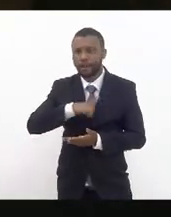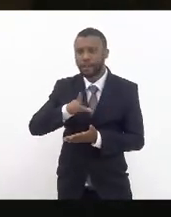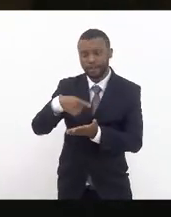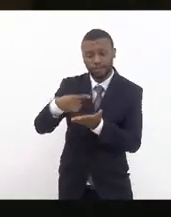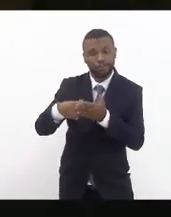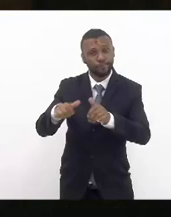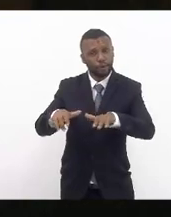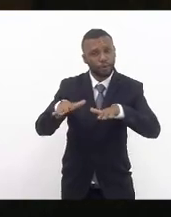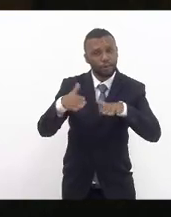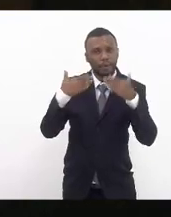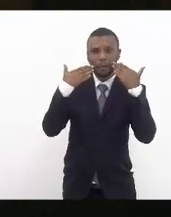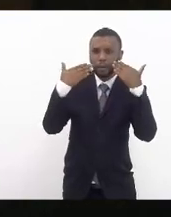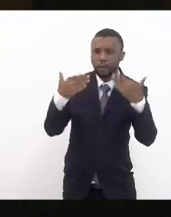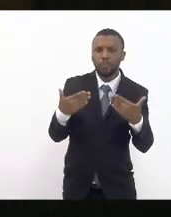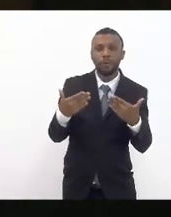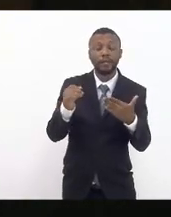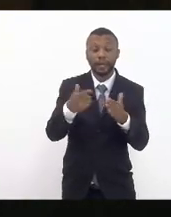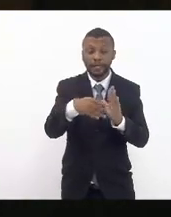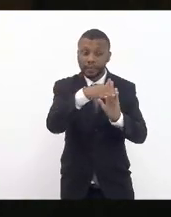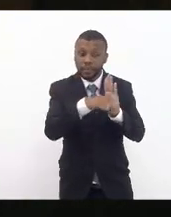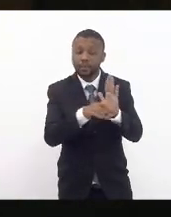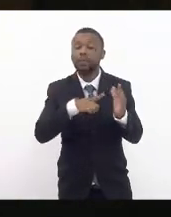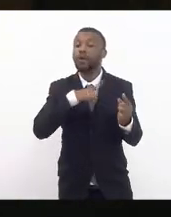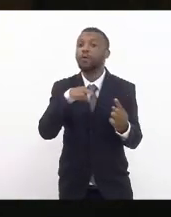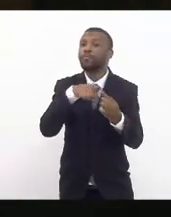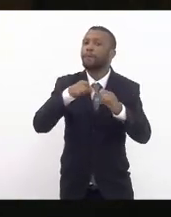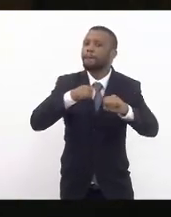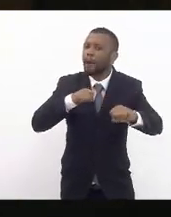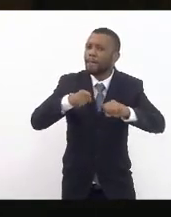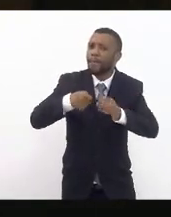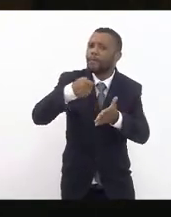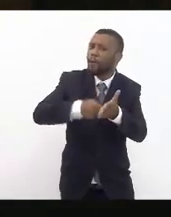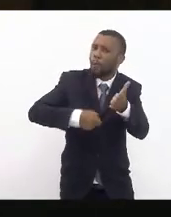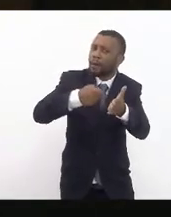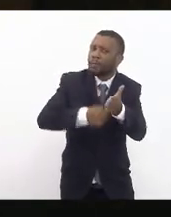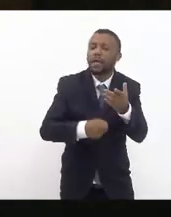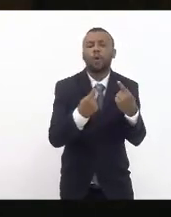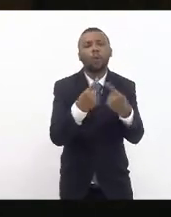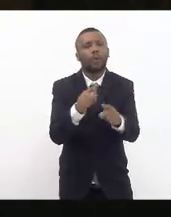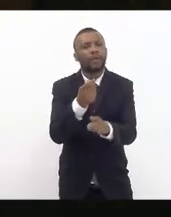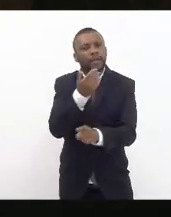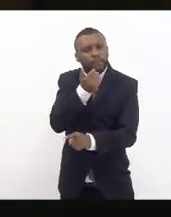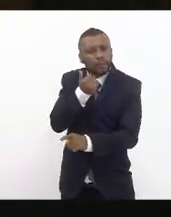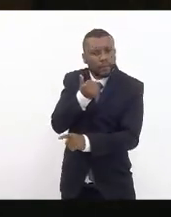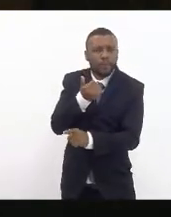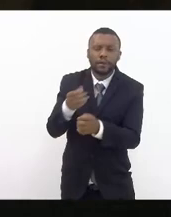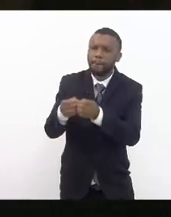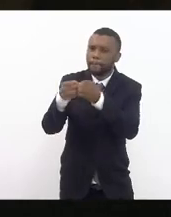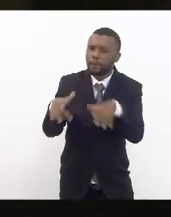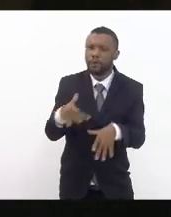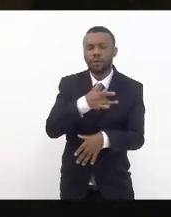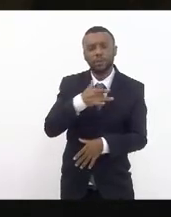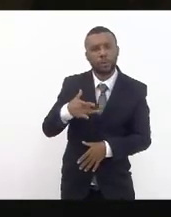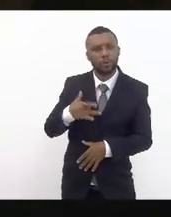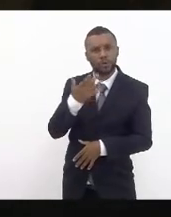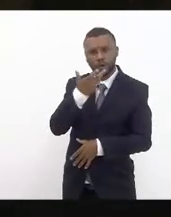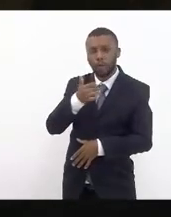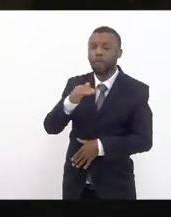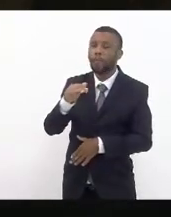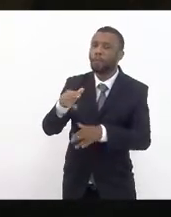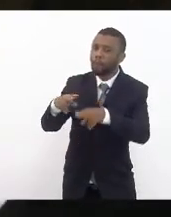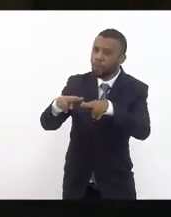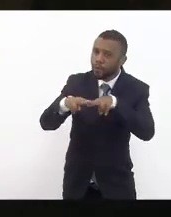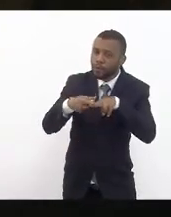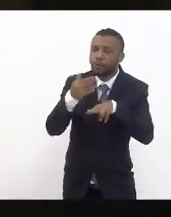instrumento de combate a esse tipo de alimento que mais faz, que faz mal à saúde das nossas crianças. Por isso que eu peço o voto